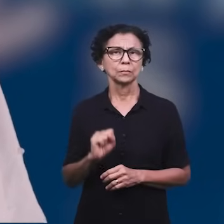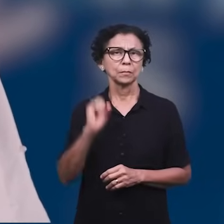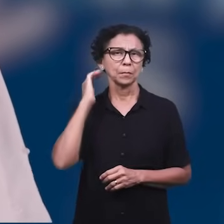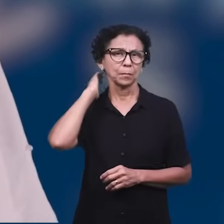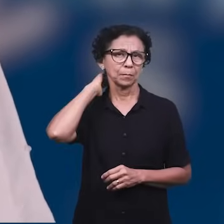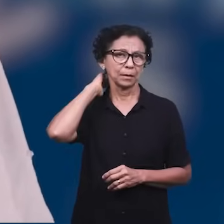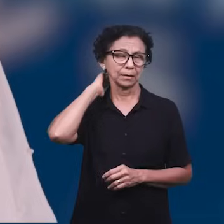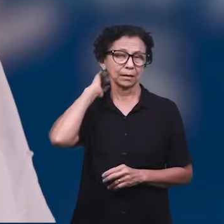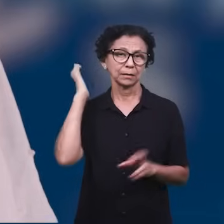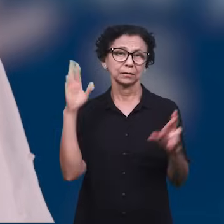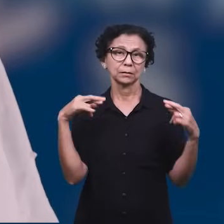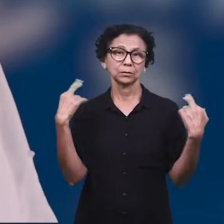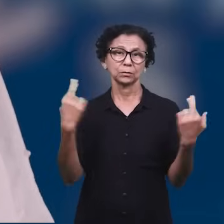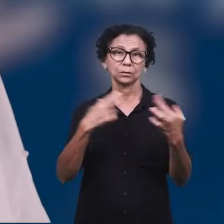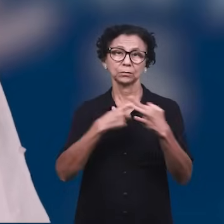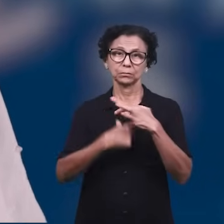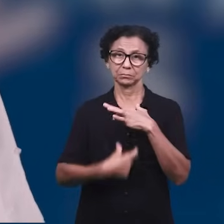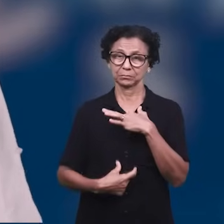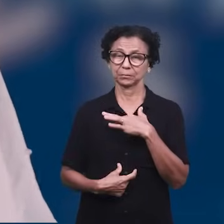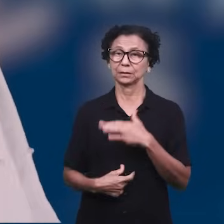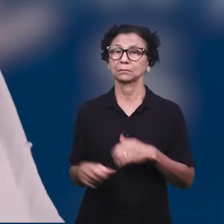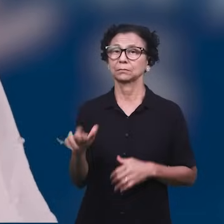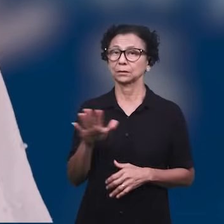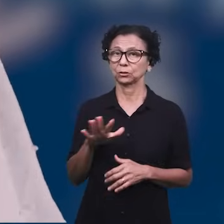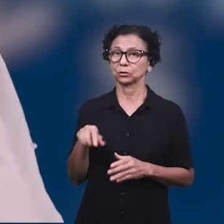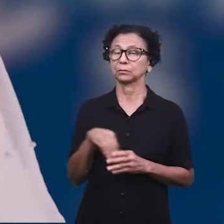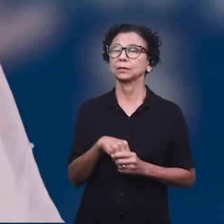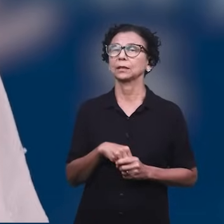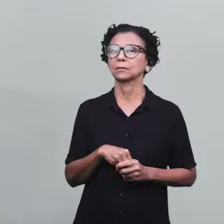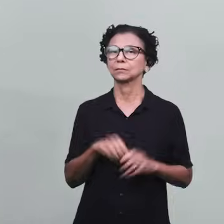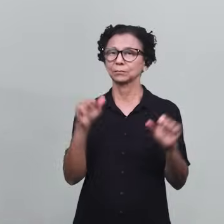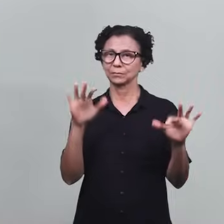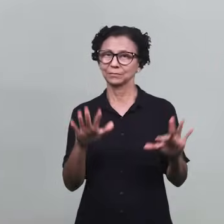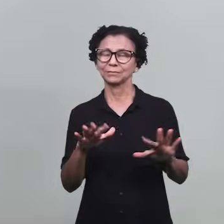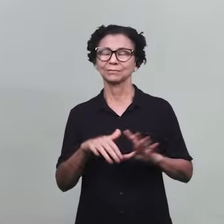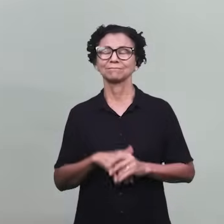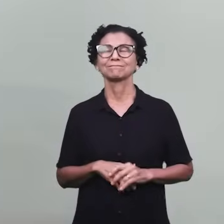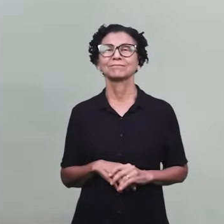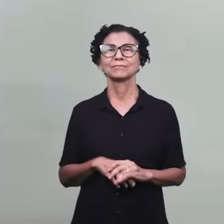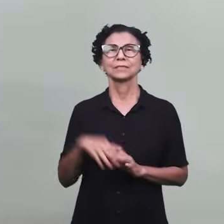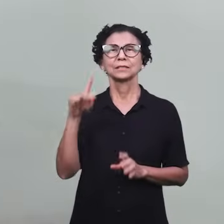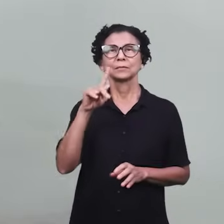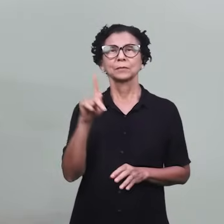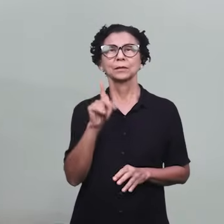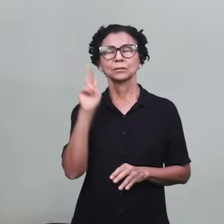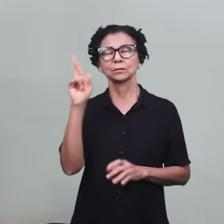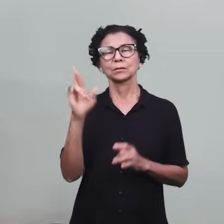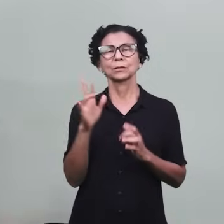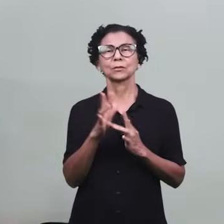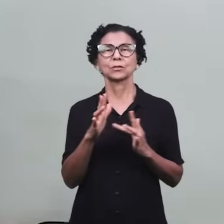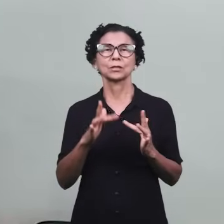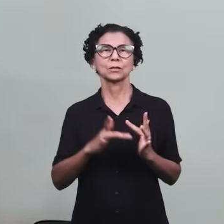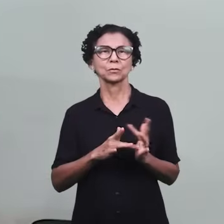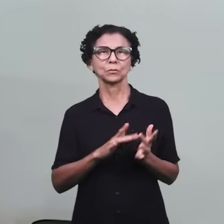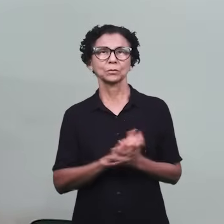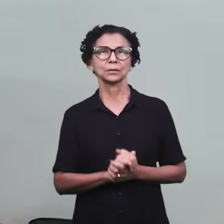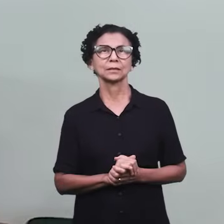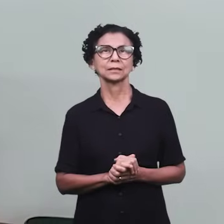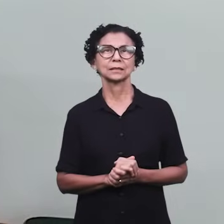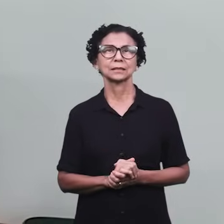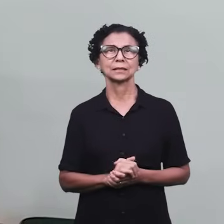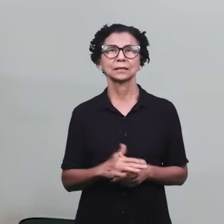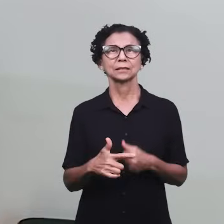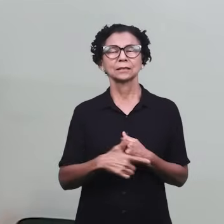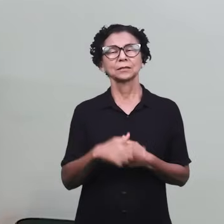uma reunião de obreiros ali na área de Paraopebas. Foi uma bênção, confira tudo agora. Irmãos, a paz do Senhor, pastor Anderson aqui da igreja de Rio